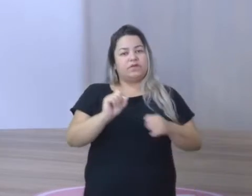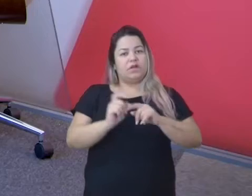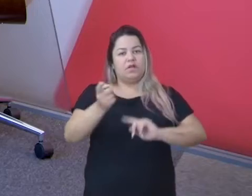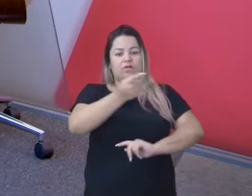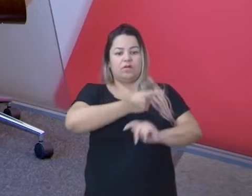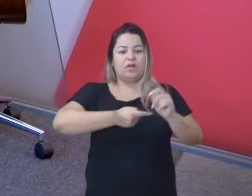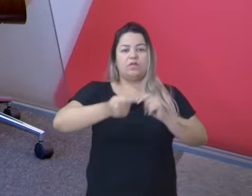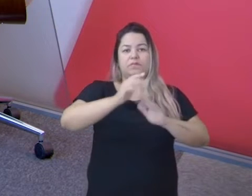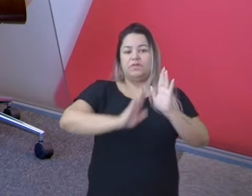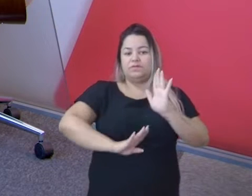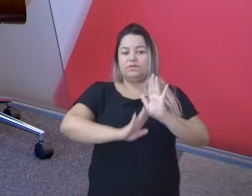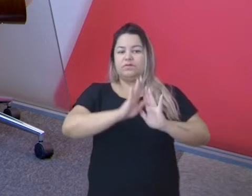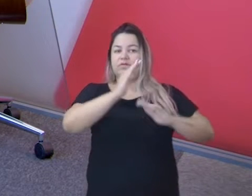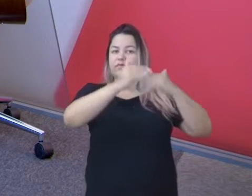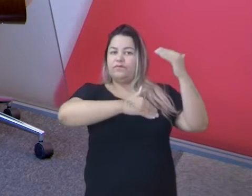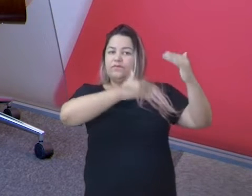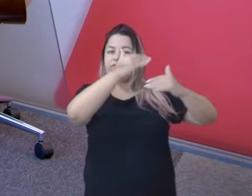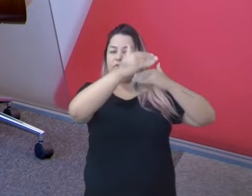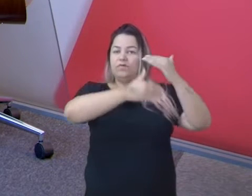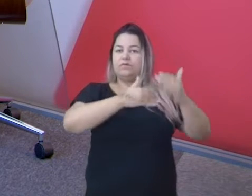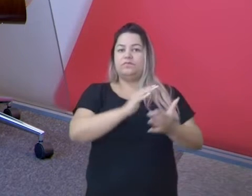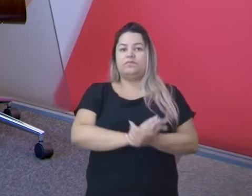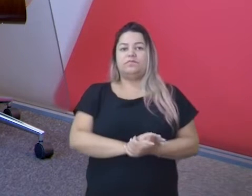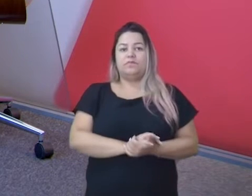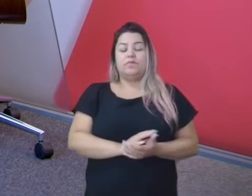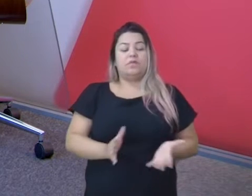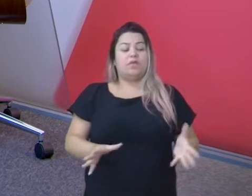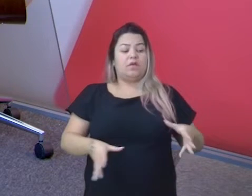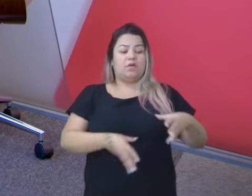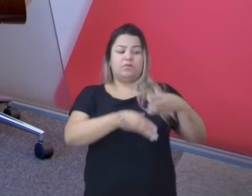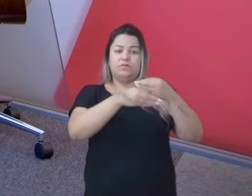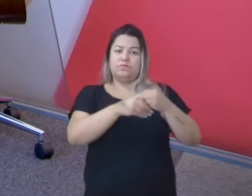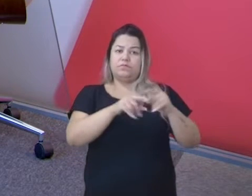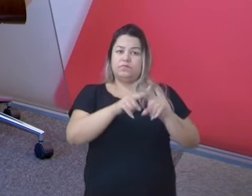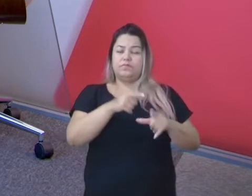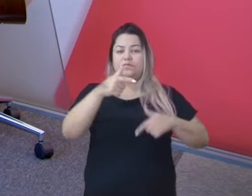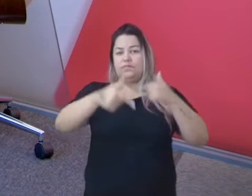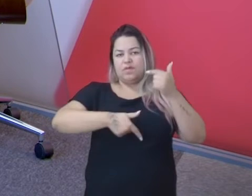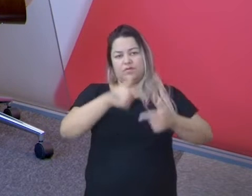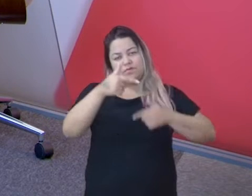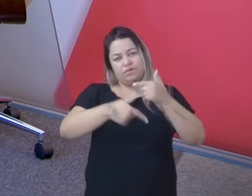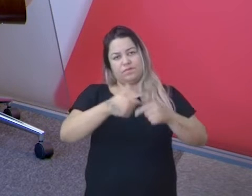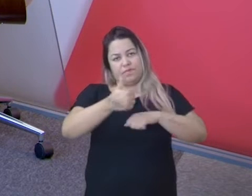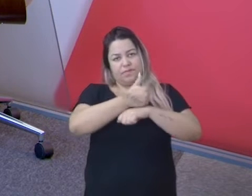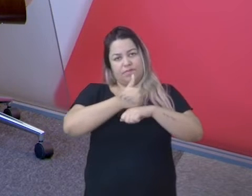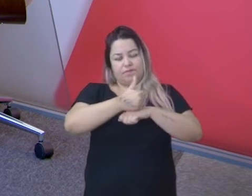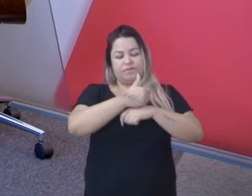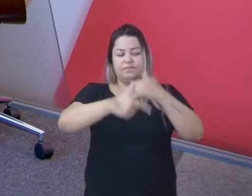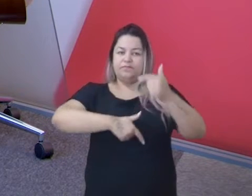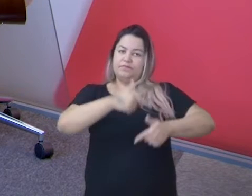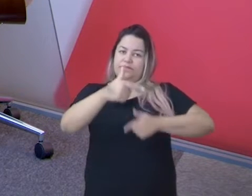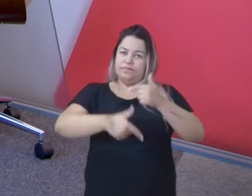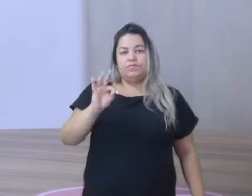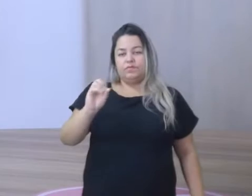a economia cresça, se desenvolva de maneira a incluir, a gerar mais emprego, a melhorar a renda